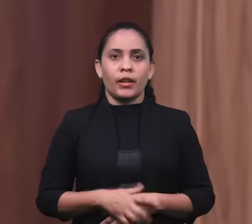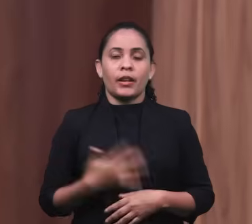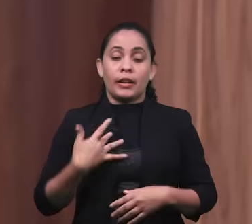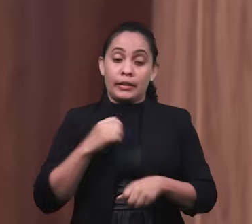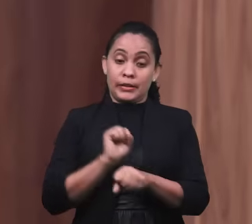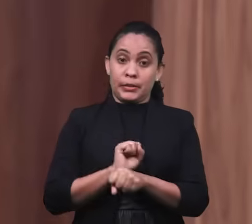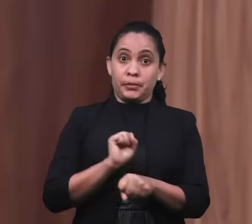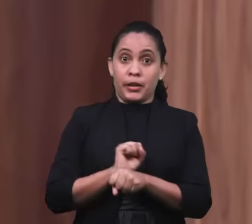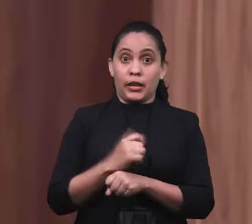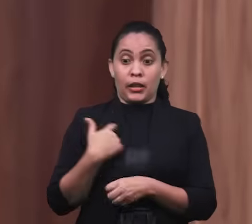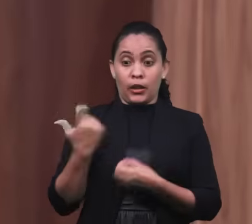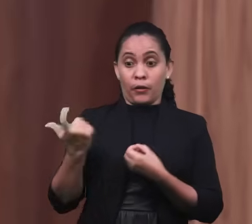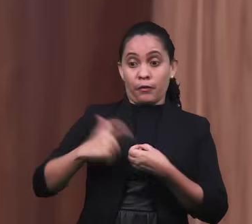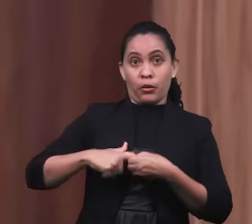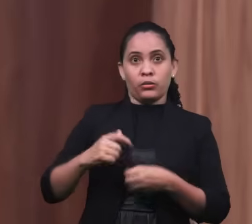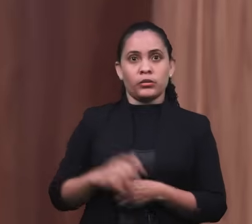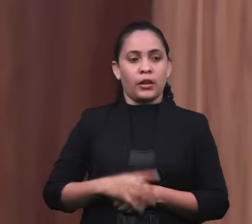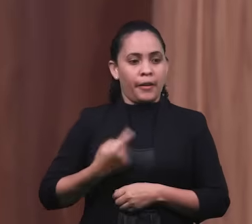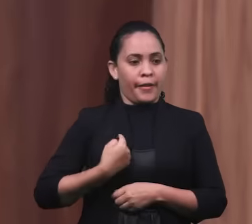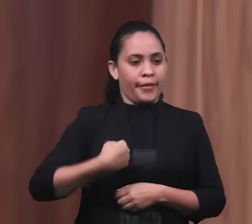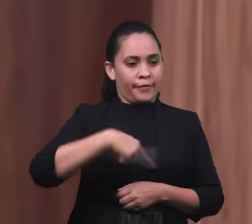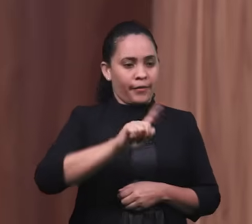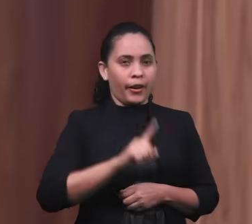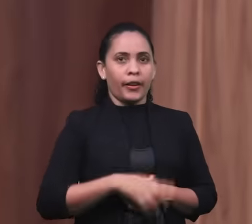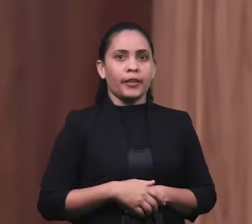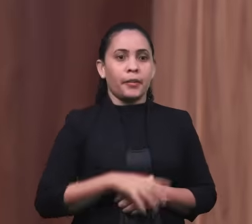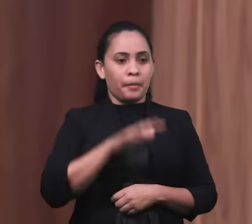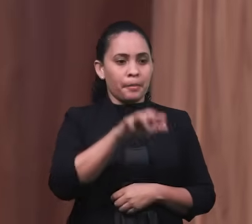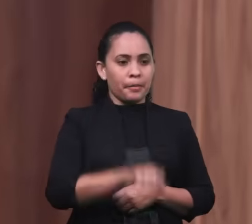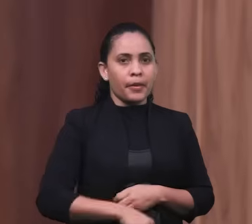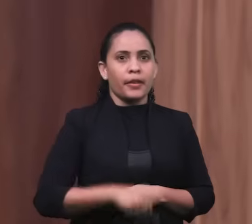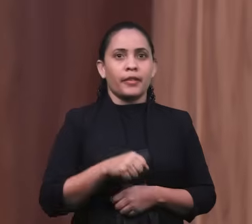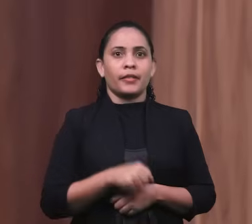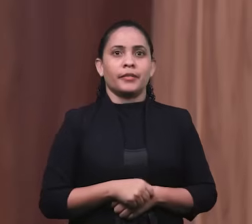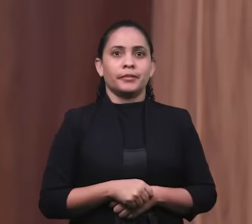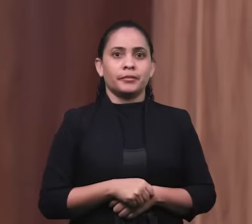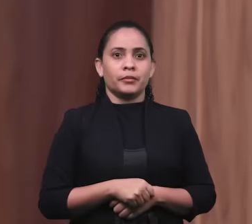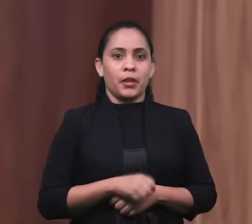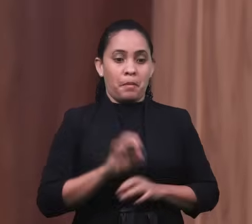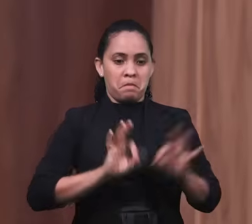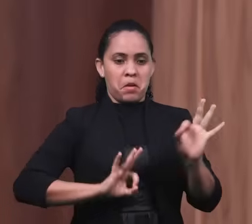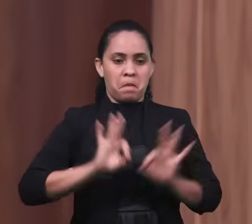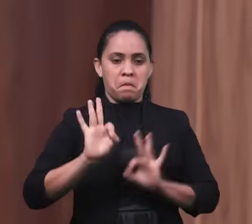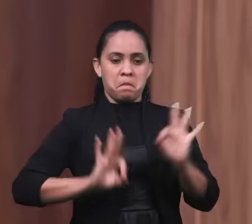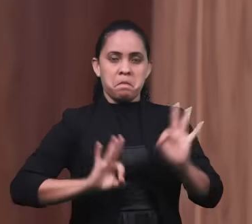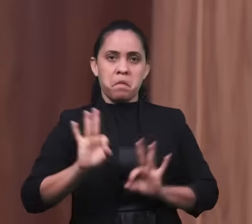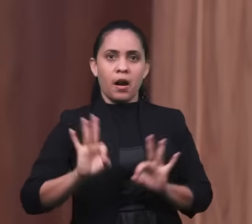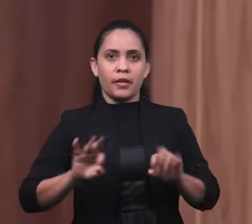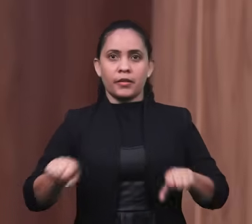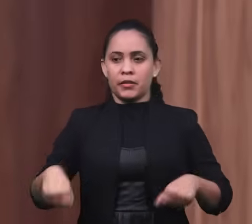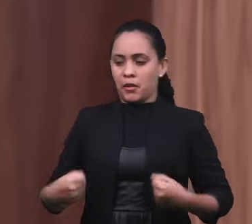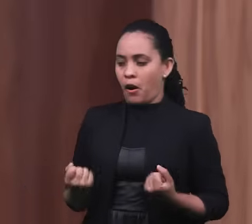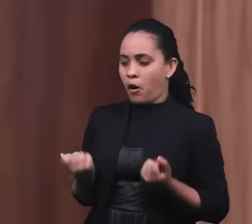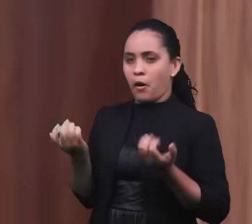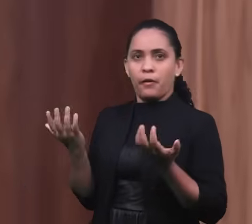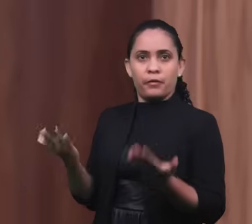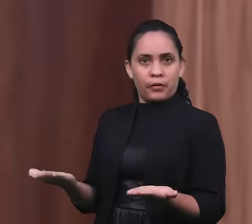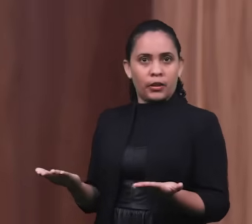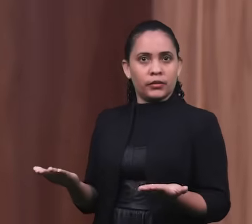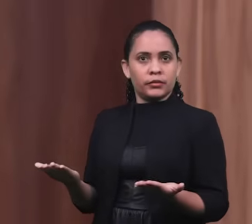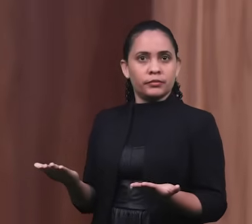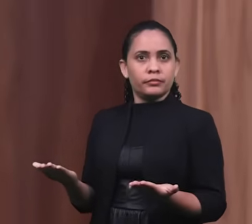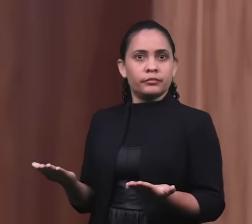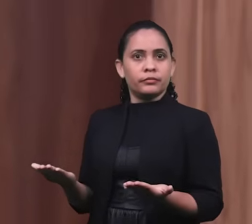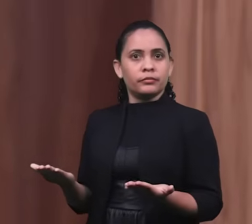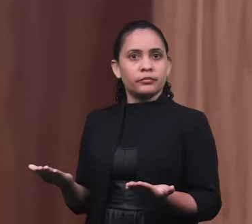espera até que eu volta. Ele vai, pega um alimento, prepara um alimento e traz, e ali uma